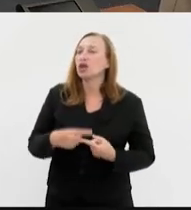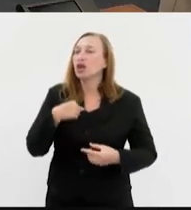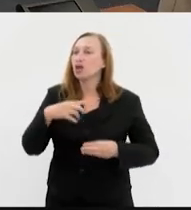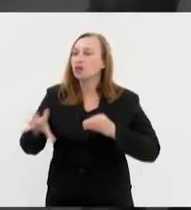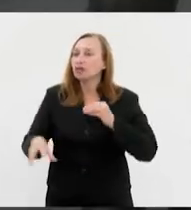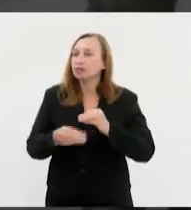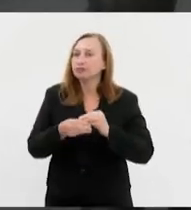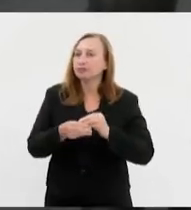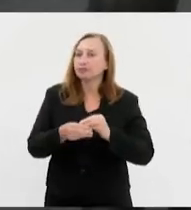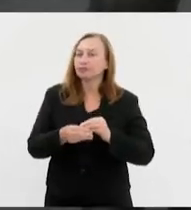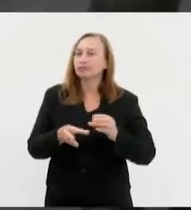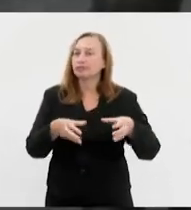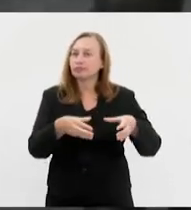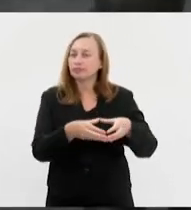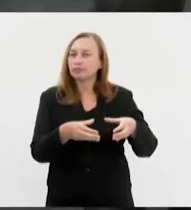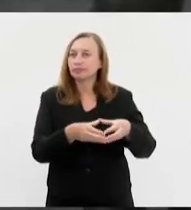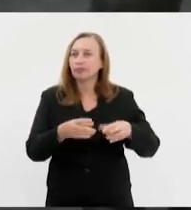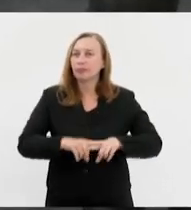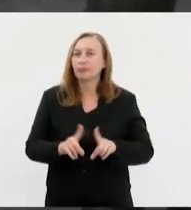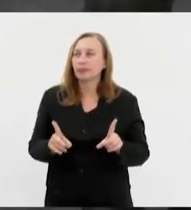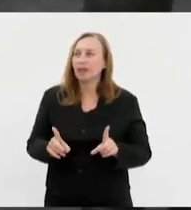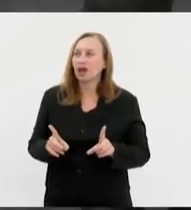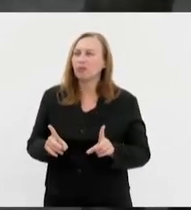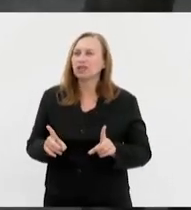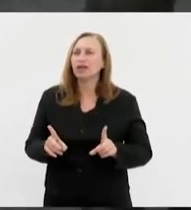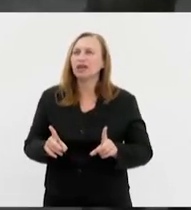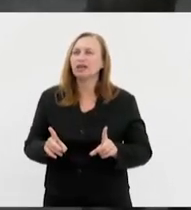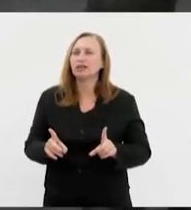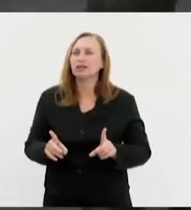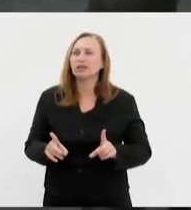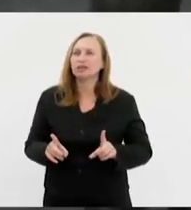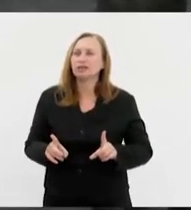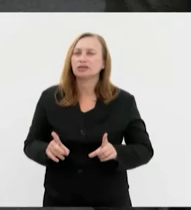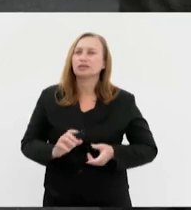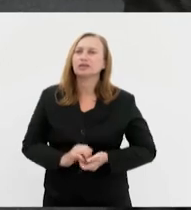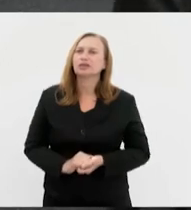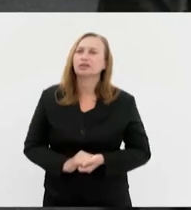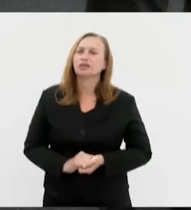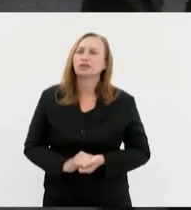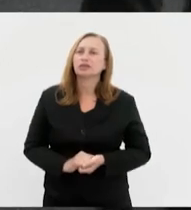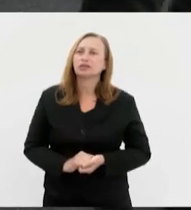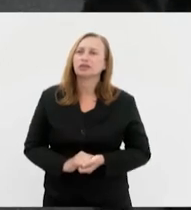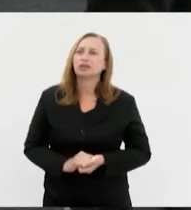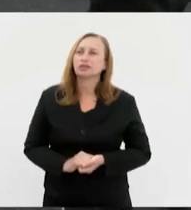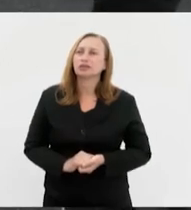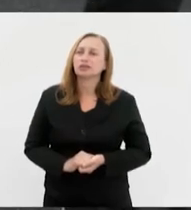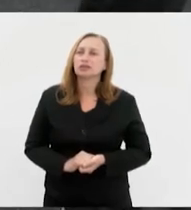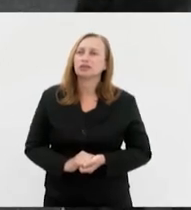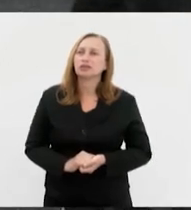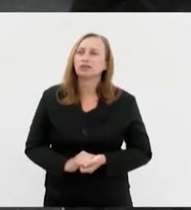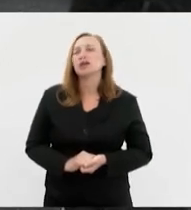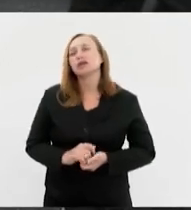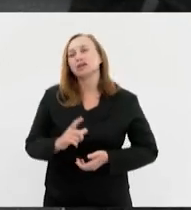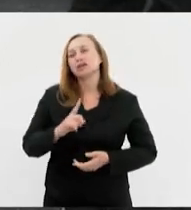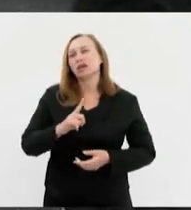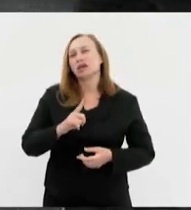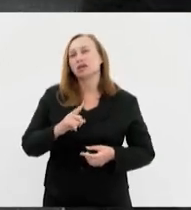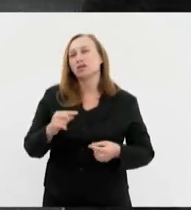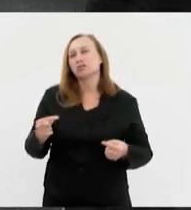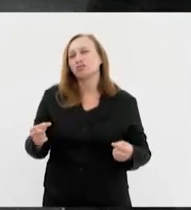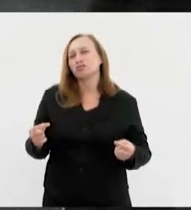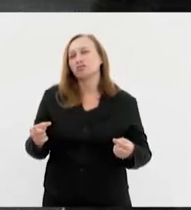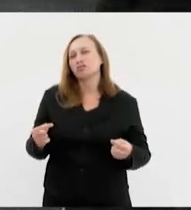nas comissões, mas emendei também como aditiva, porque há uma controvérsia. Eu queria